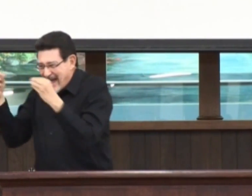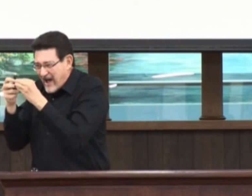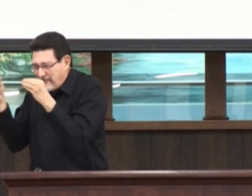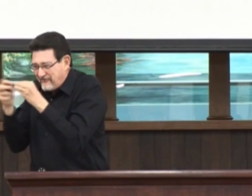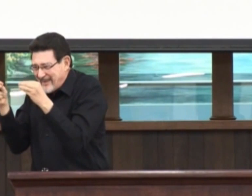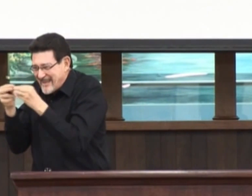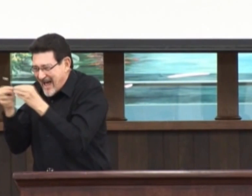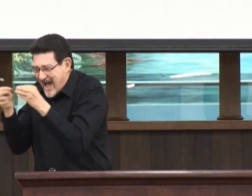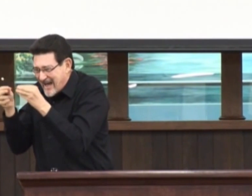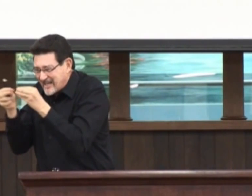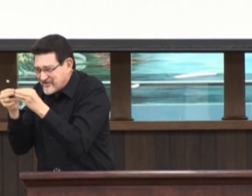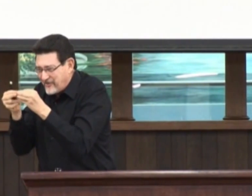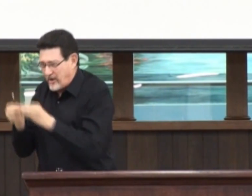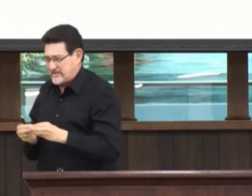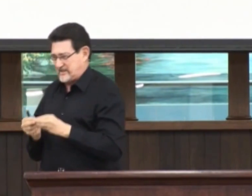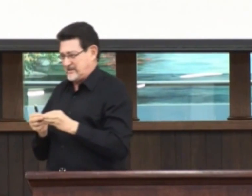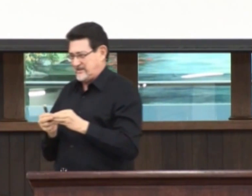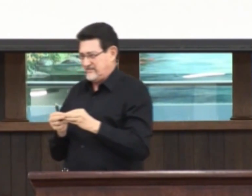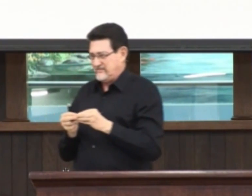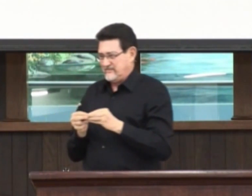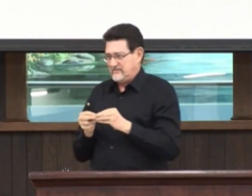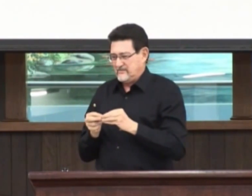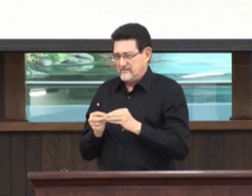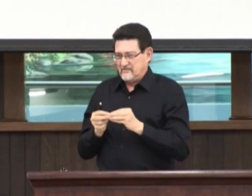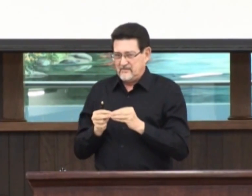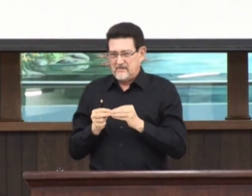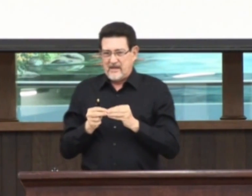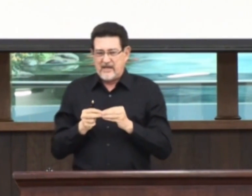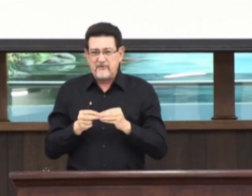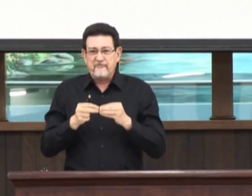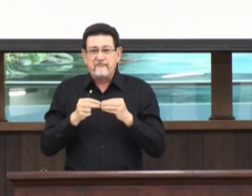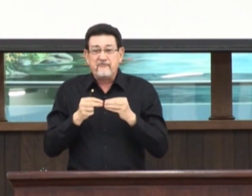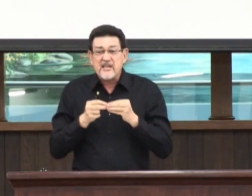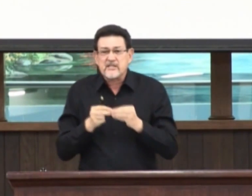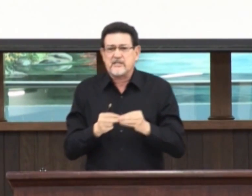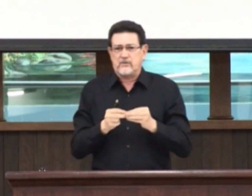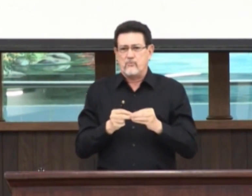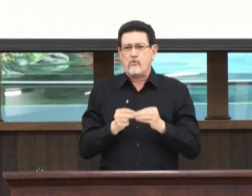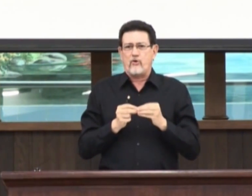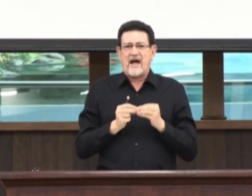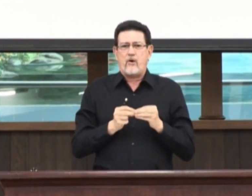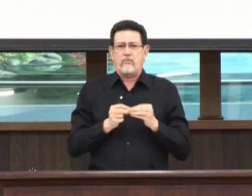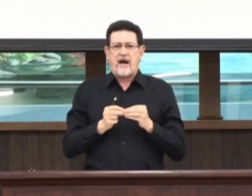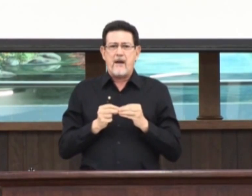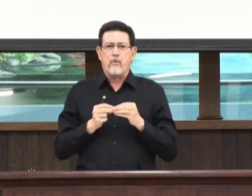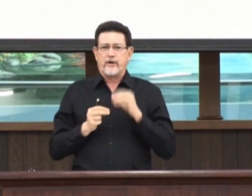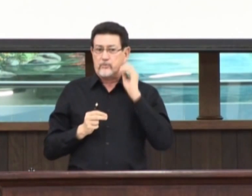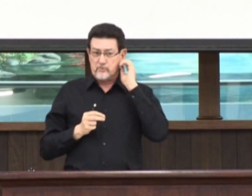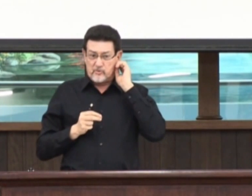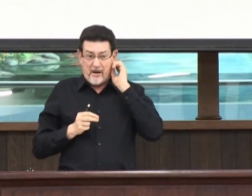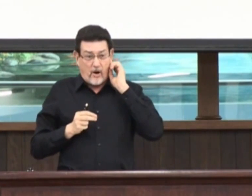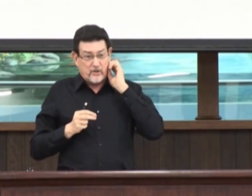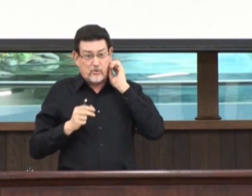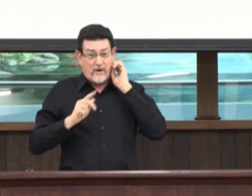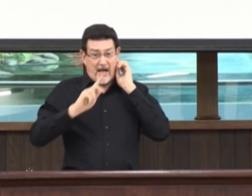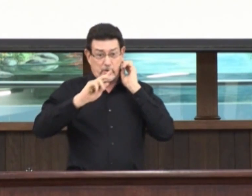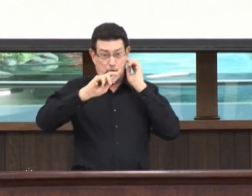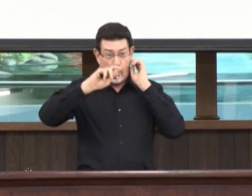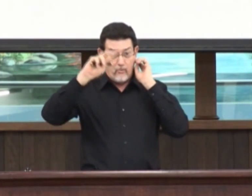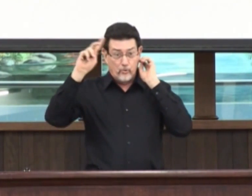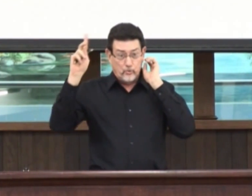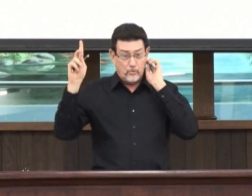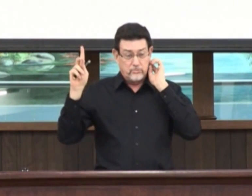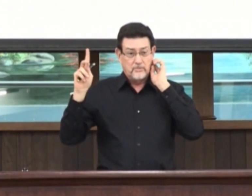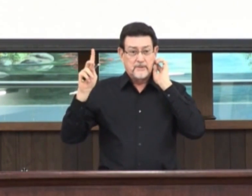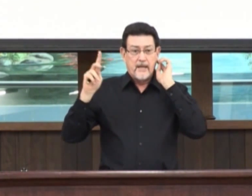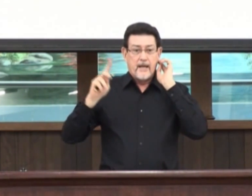conseguir afinar as vozes. É difícil um coral harmônico. Um dos melhores corais